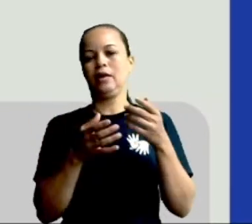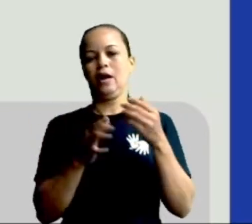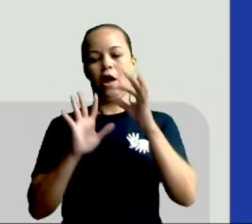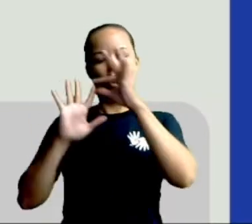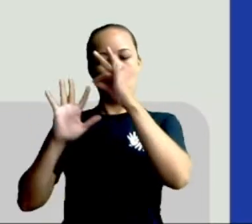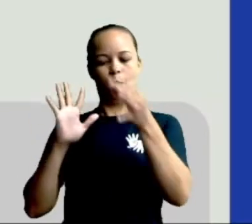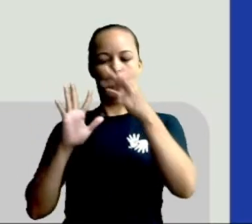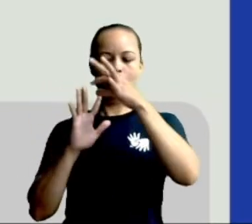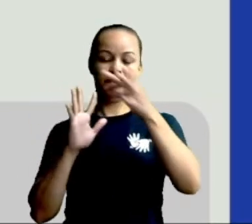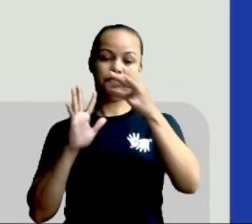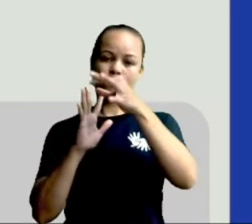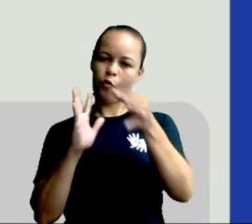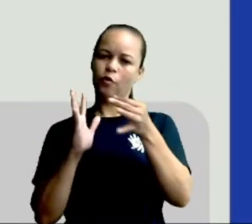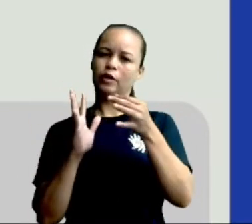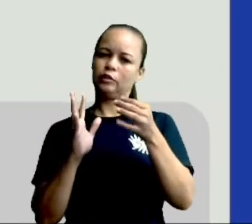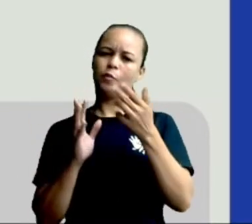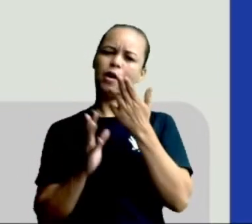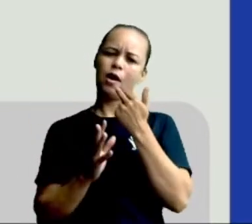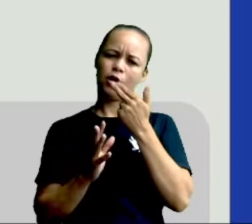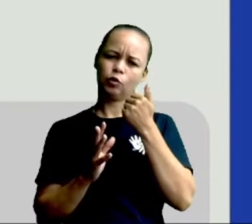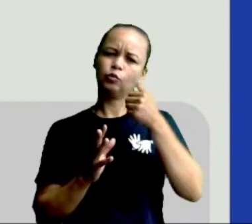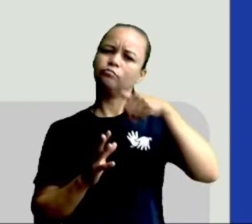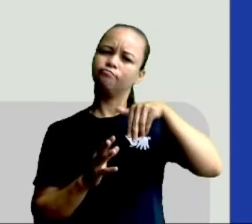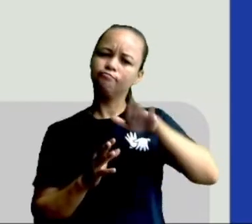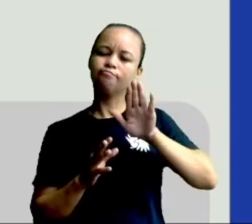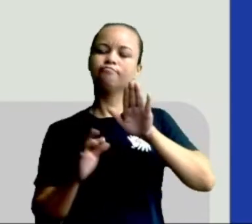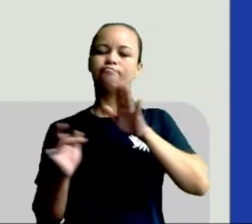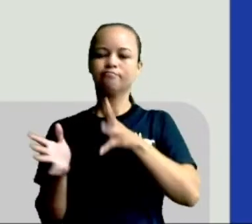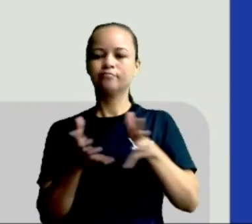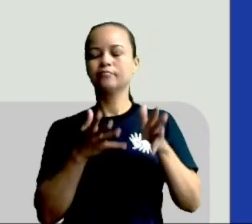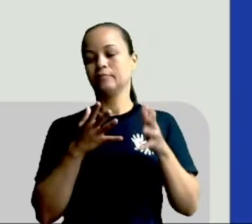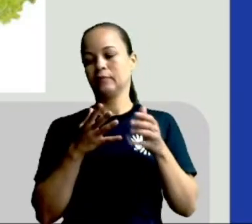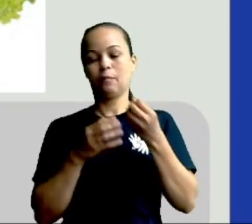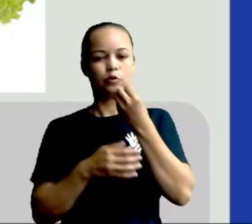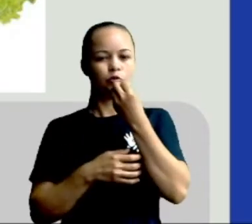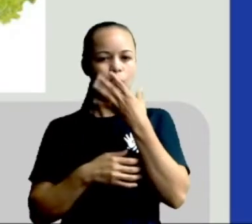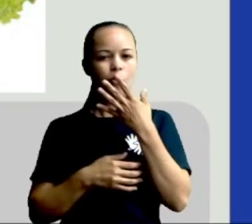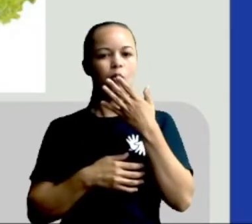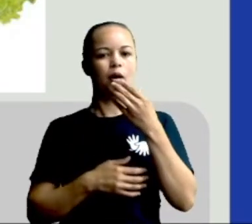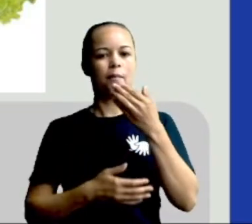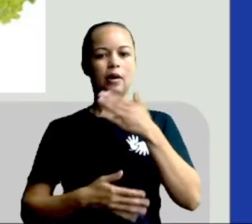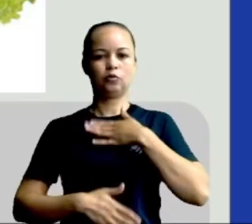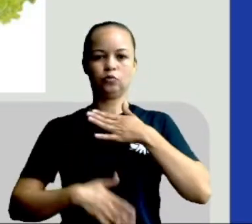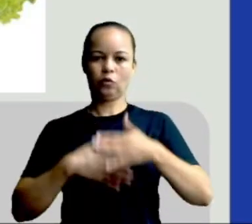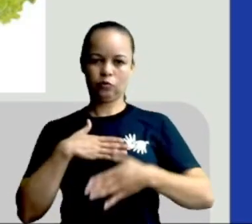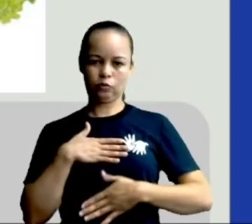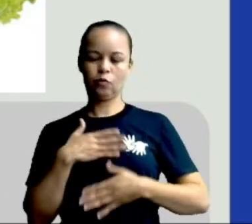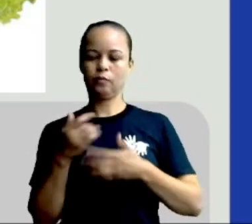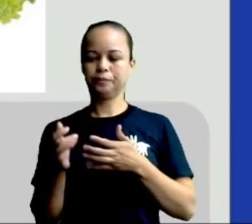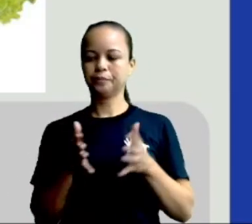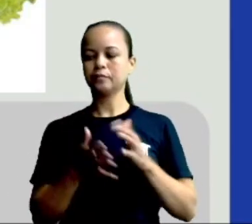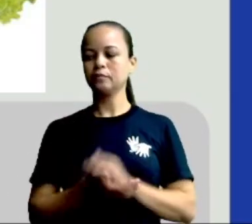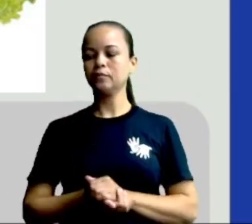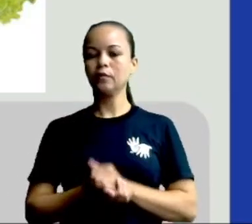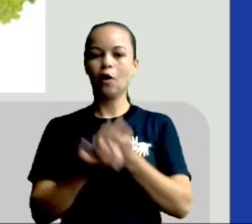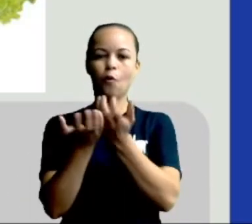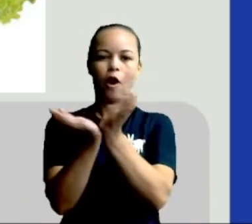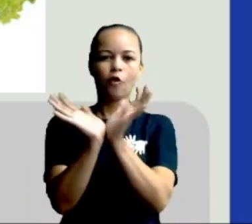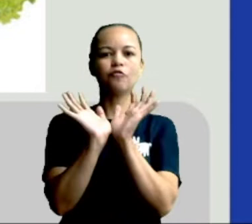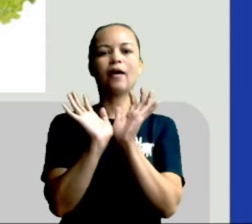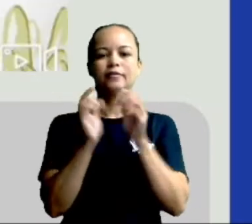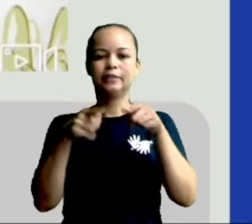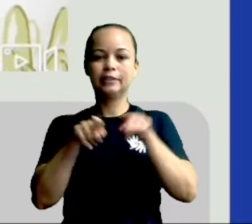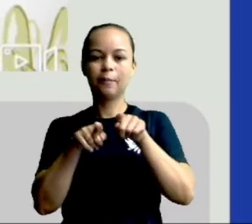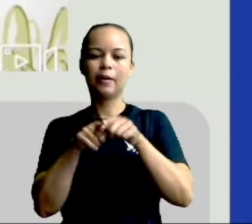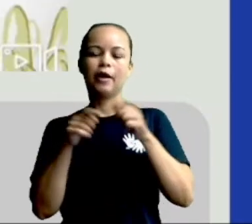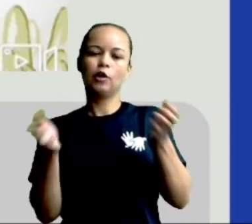folha super nutritiva, gente. Tem muita coisa boa para o nosso organismo no couve. O alface é muito utilizado